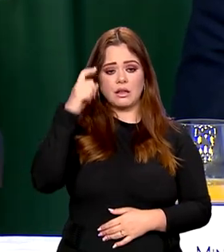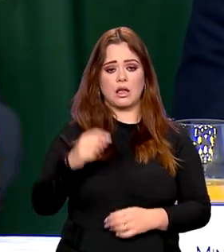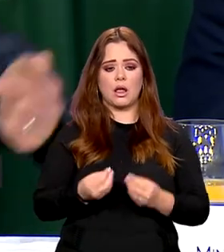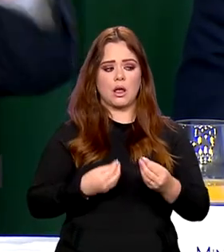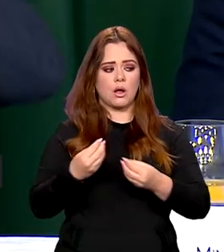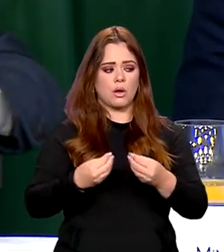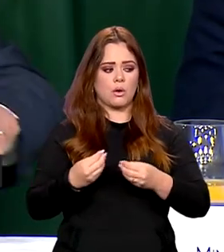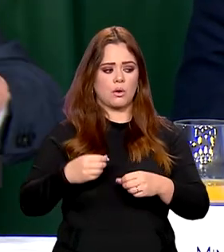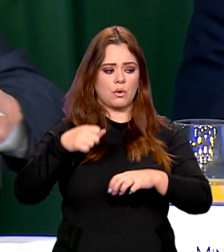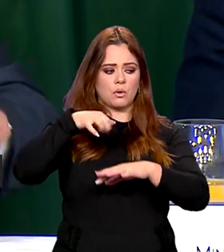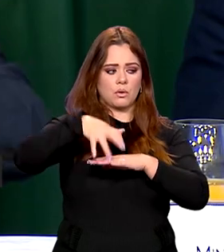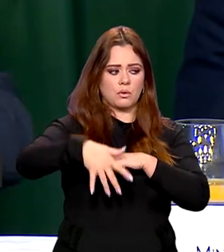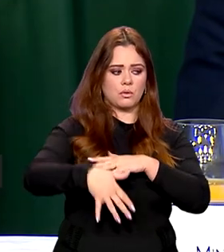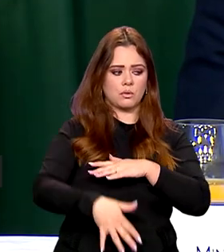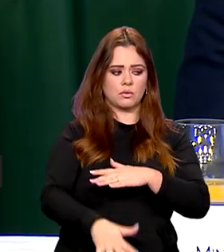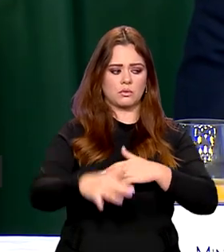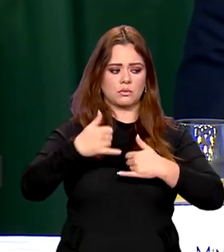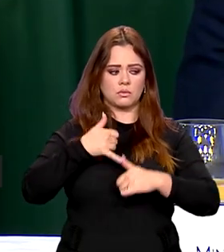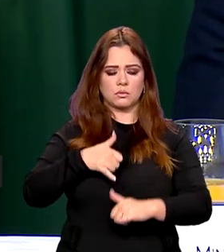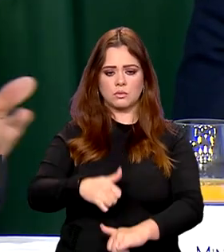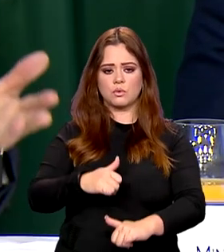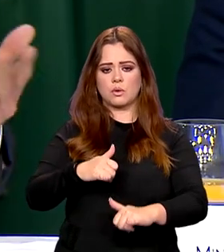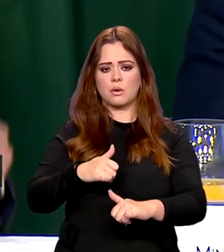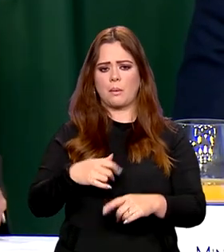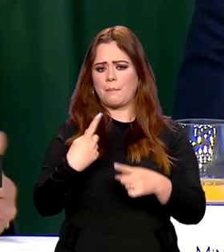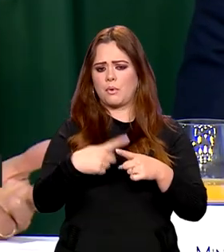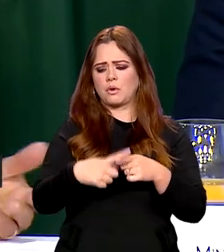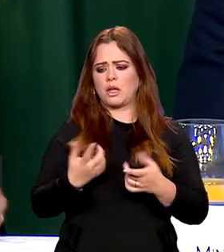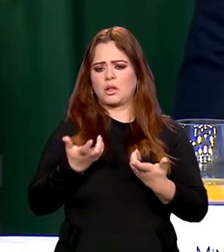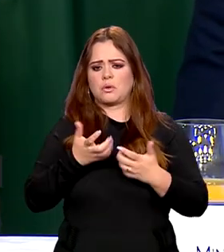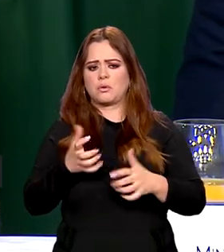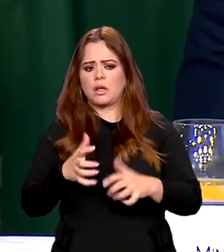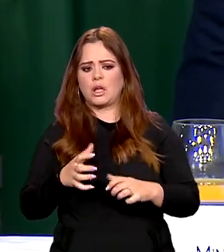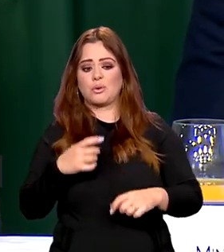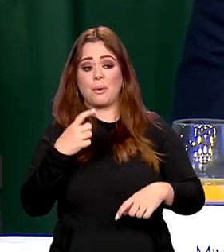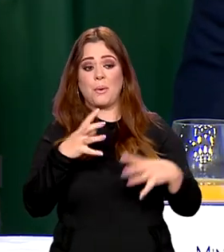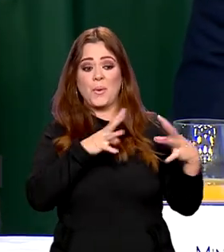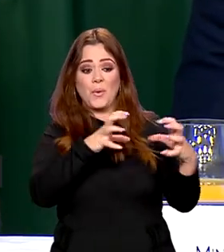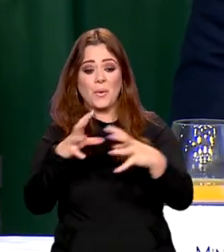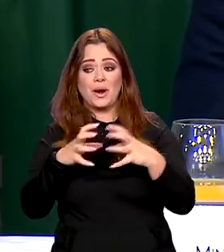Brasil é que não querem transformar, porque não querem brigar com o cliente lá fora.